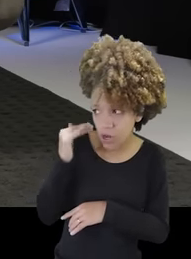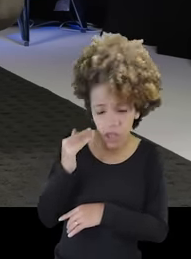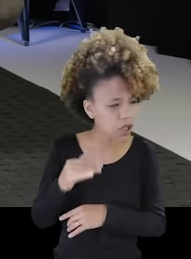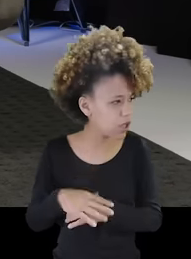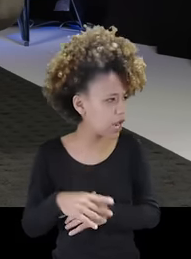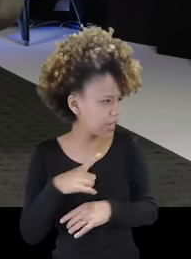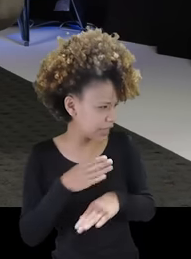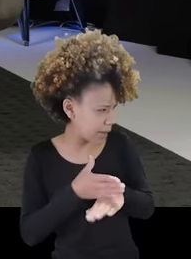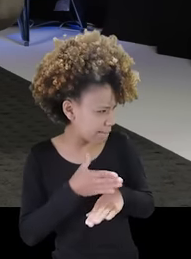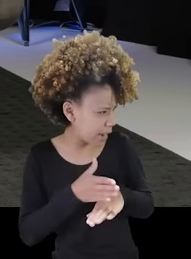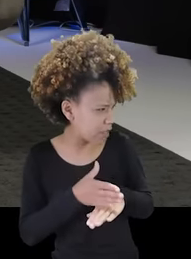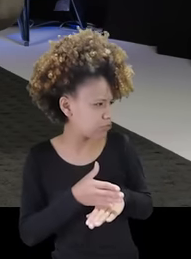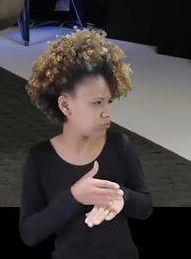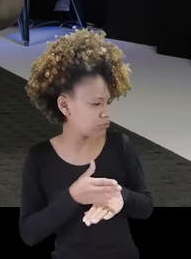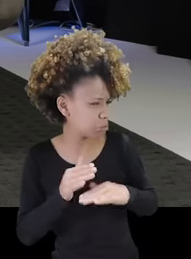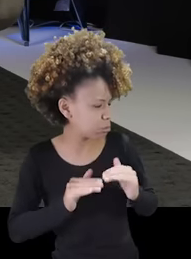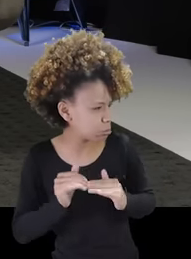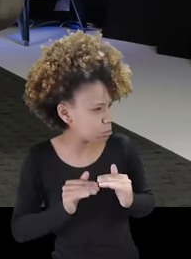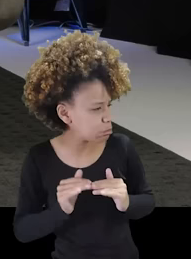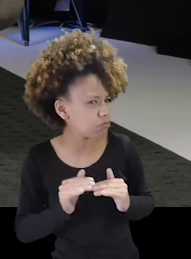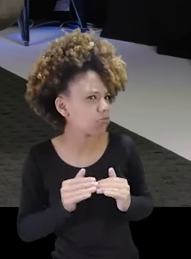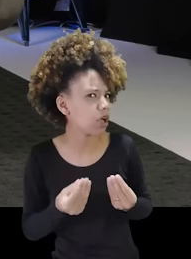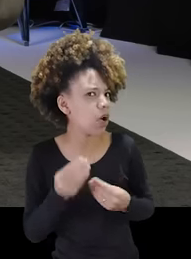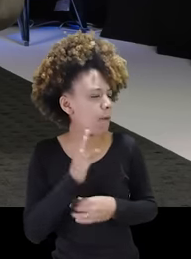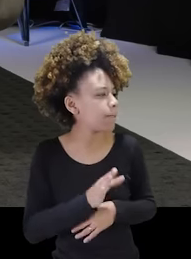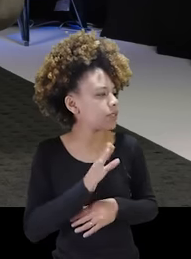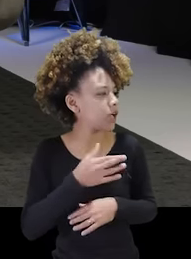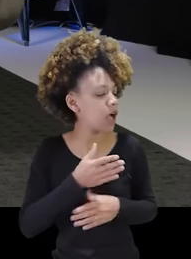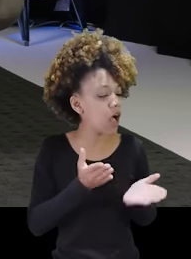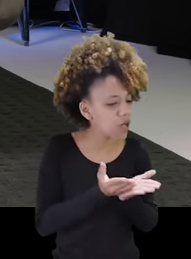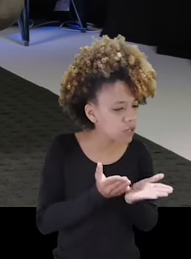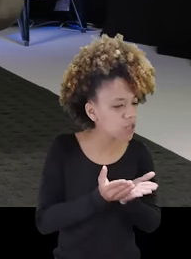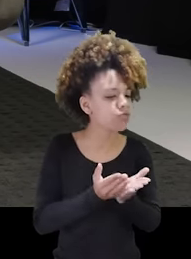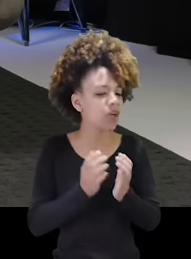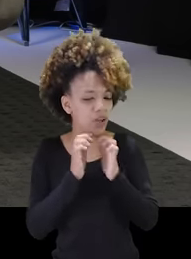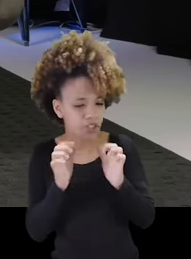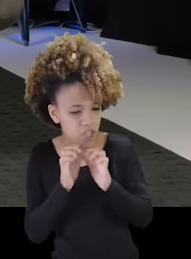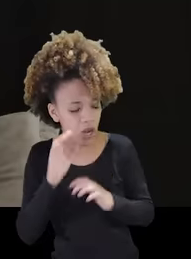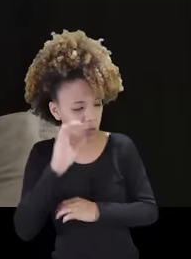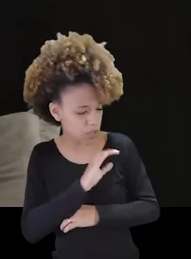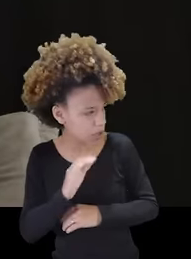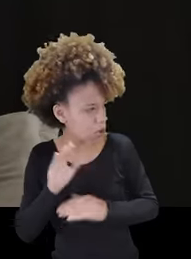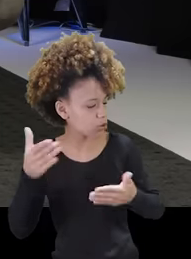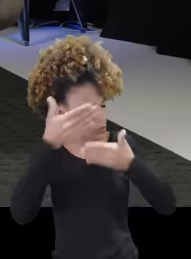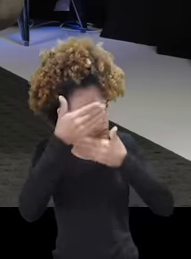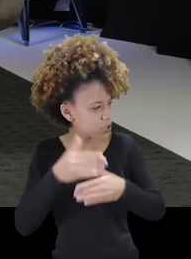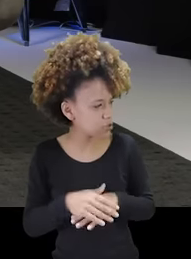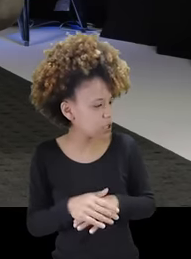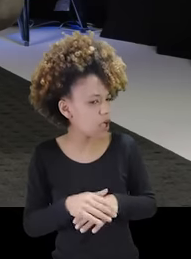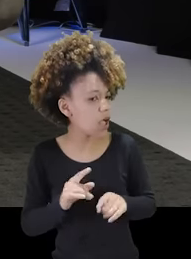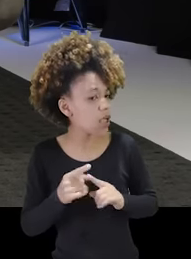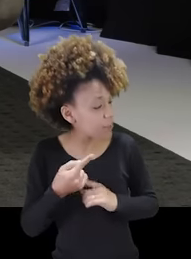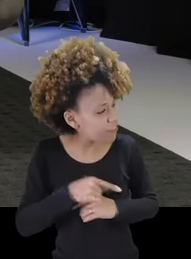não têm tanto hábito de Brasil tem evangélico tem católico e tal e tem muçulmanos é